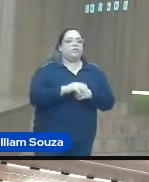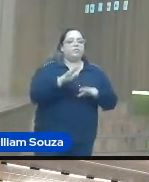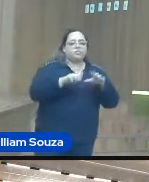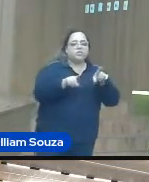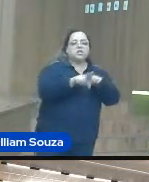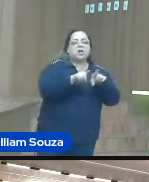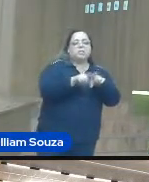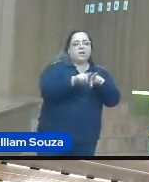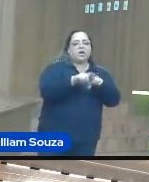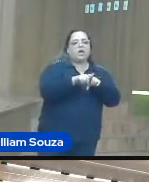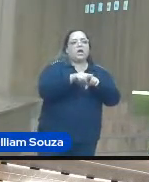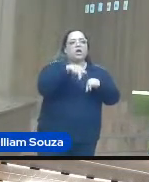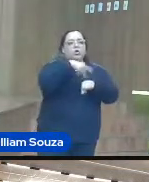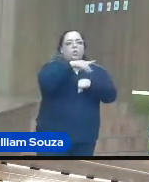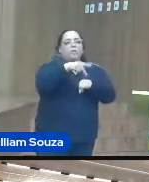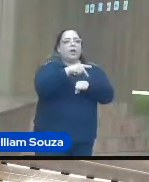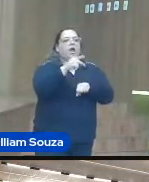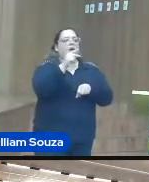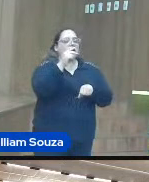em parte.